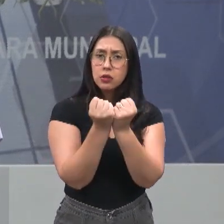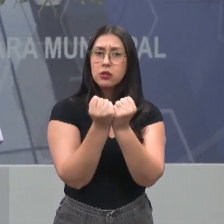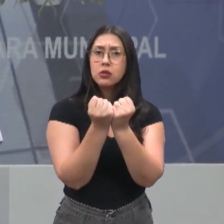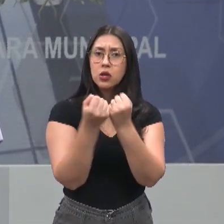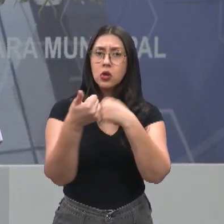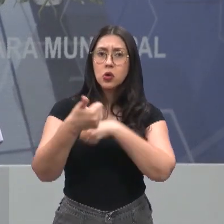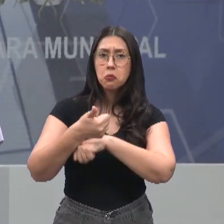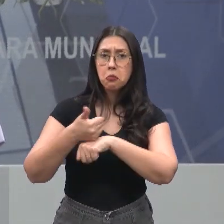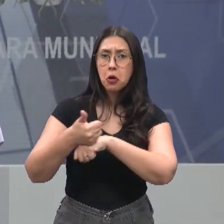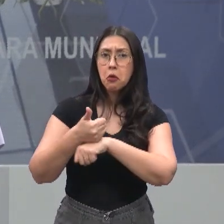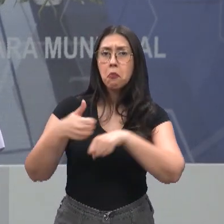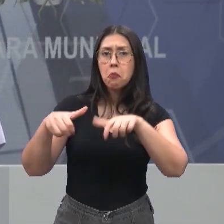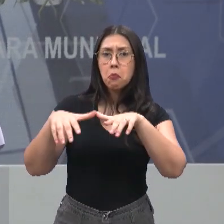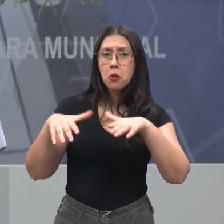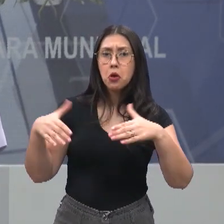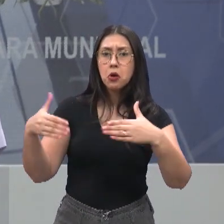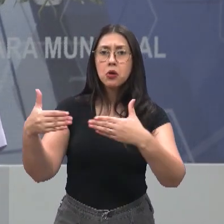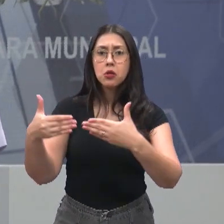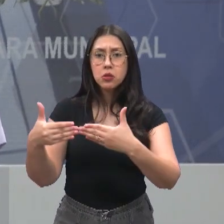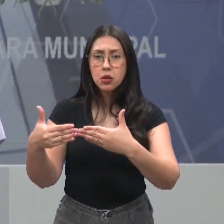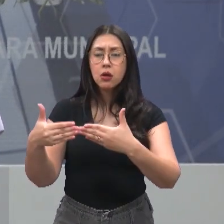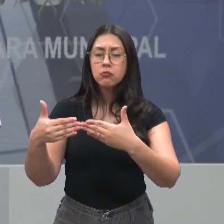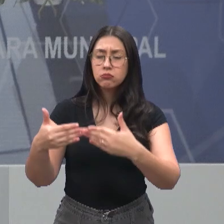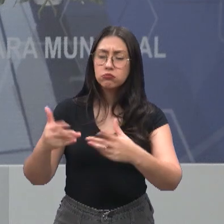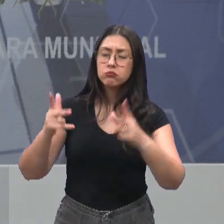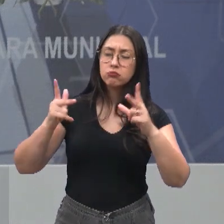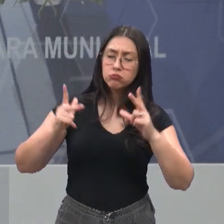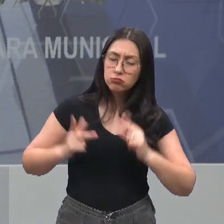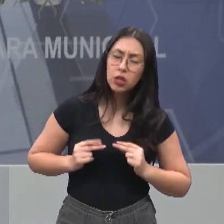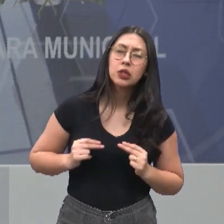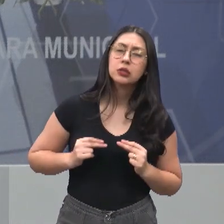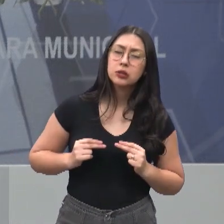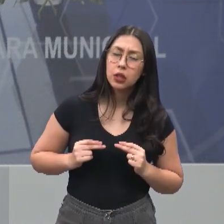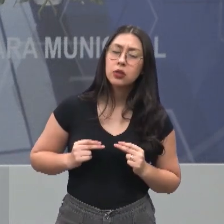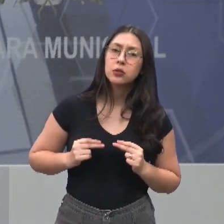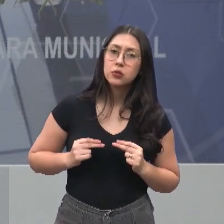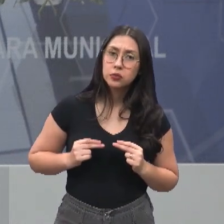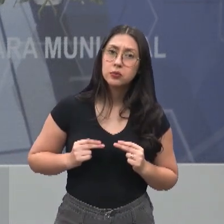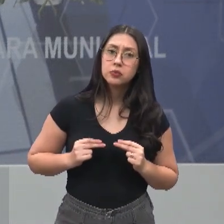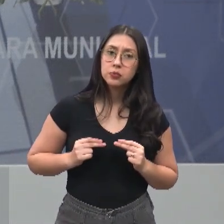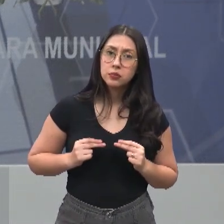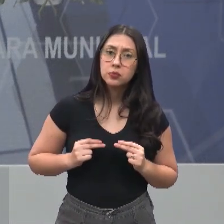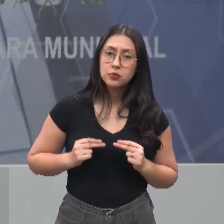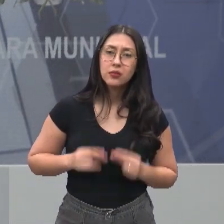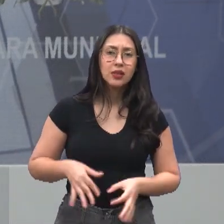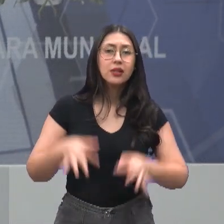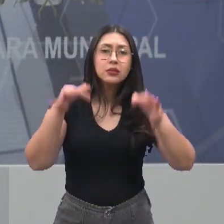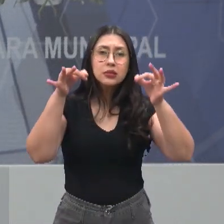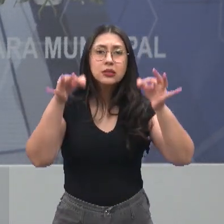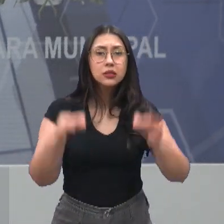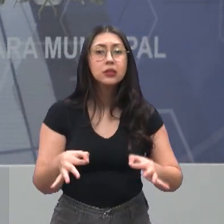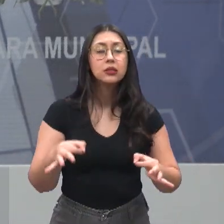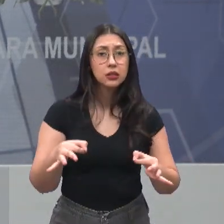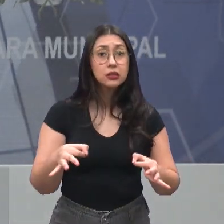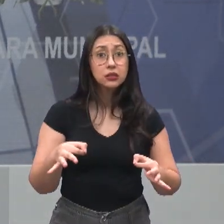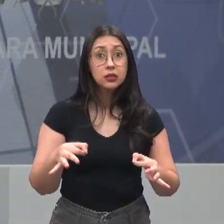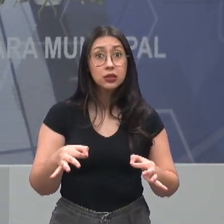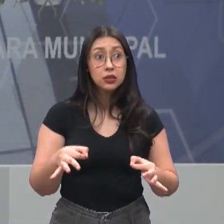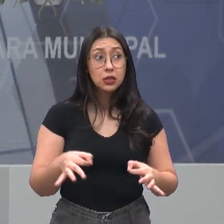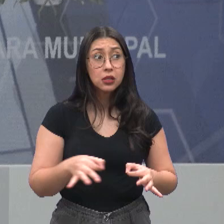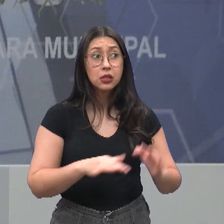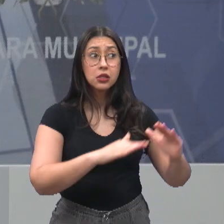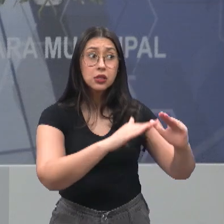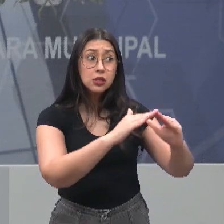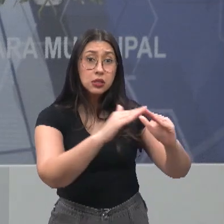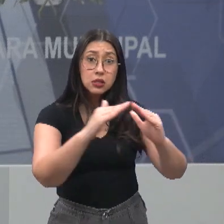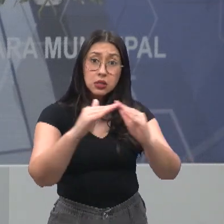classe trabalhadora tão merecedora desse nosso apoio. E eu tenho certeza que lá nas suas casas